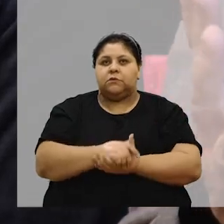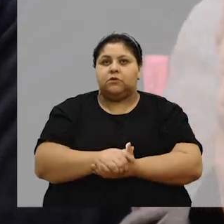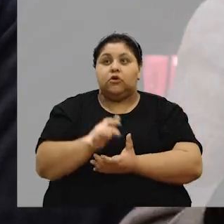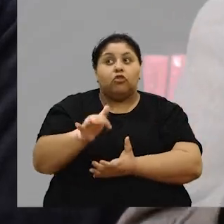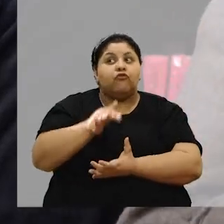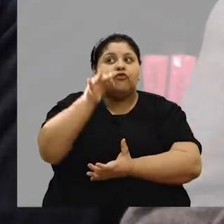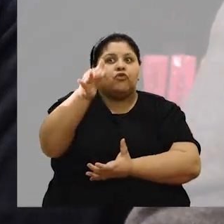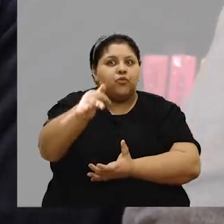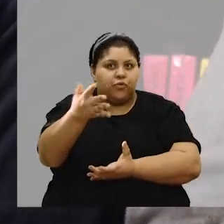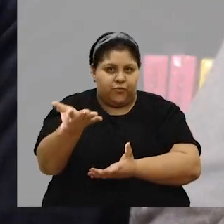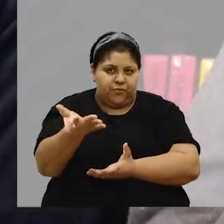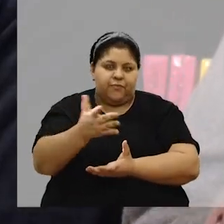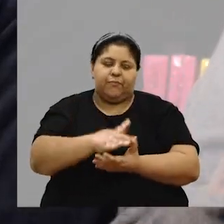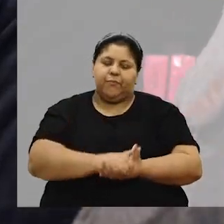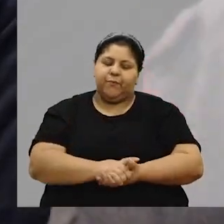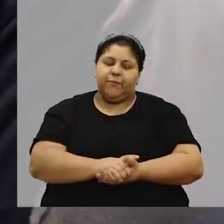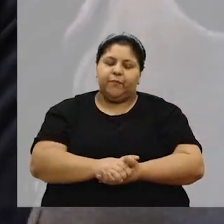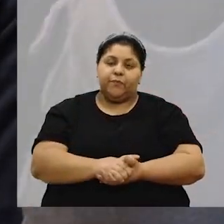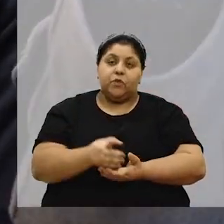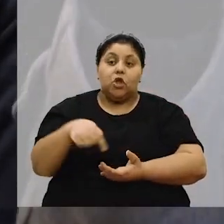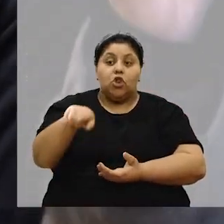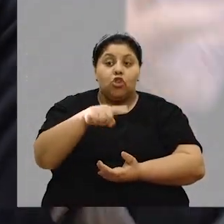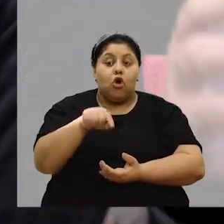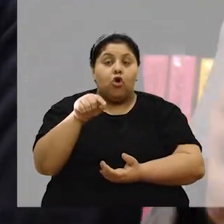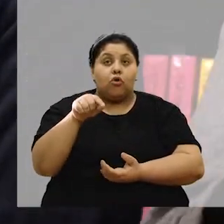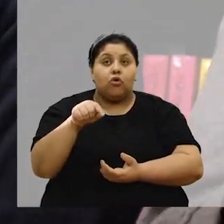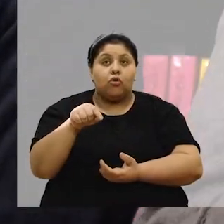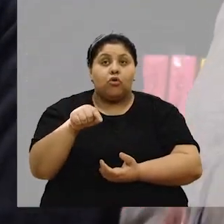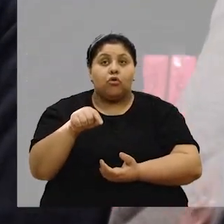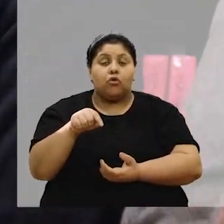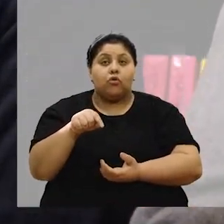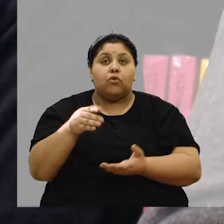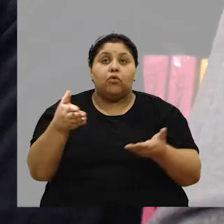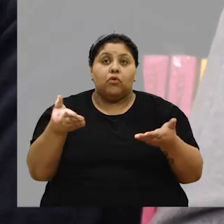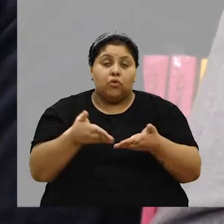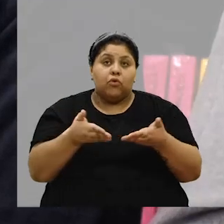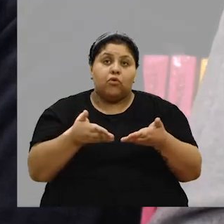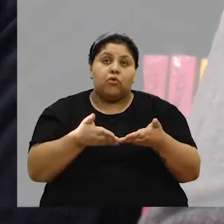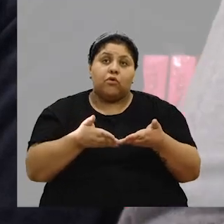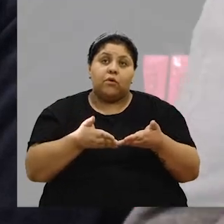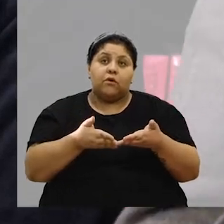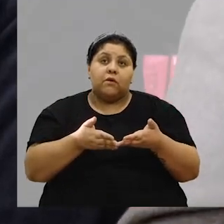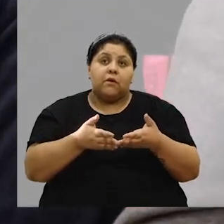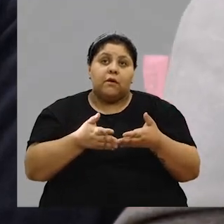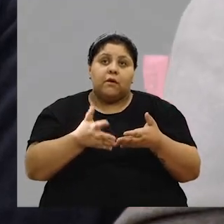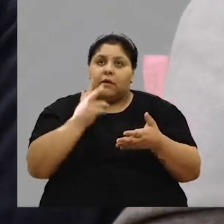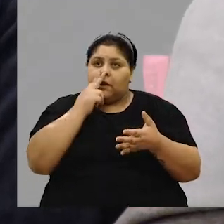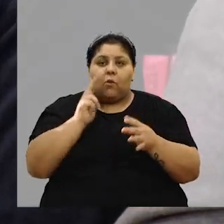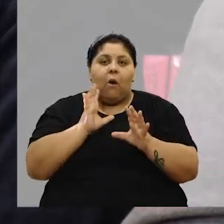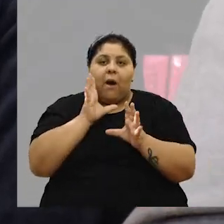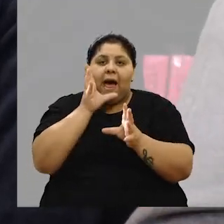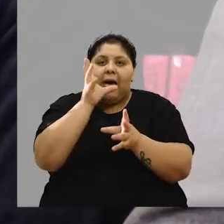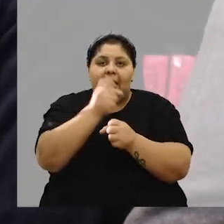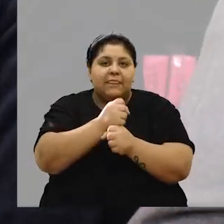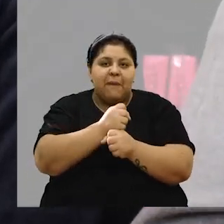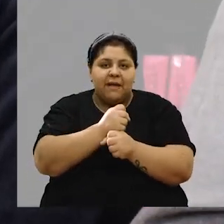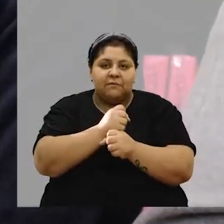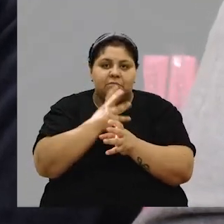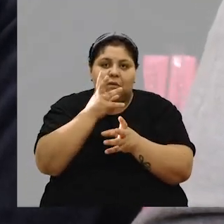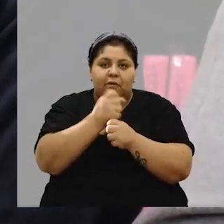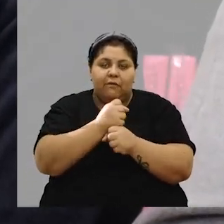virtual, né? Do futuro, né? Mas nós somos, ao fim e ao cabo, nós